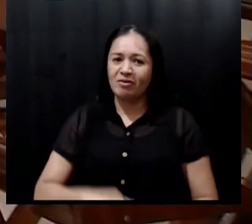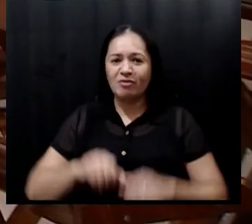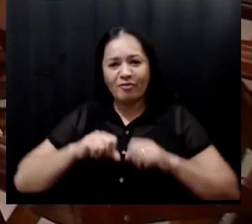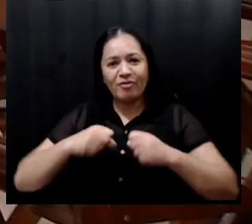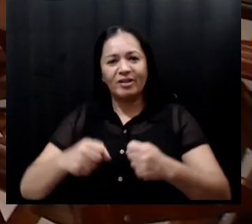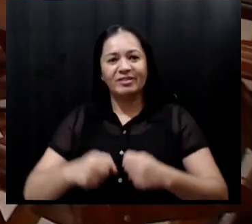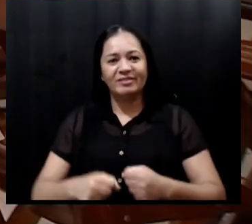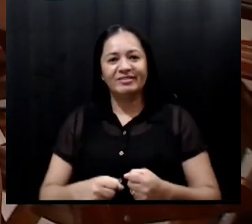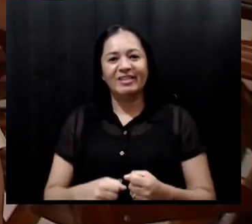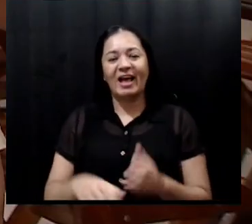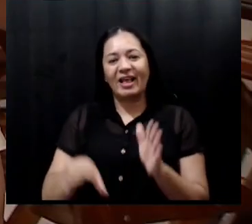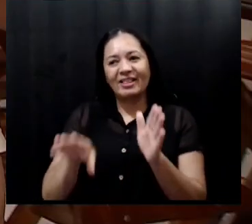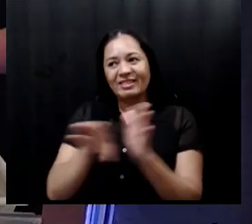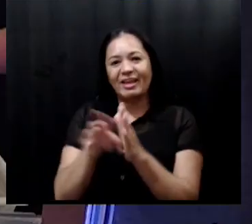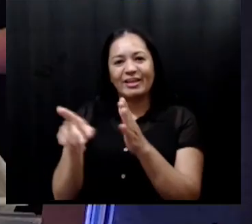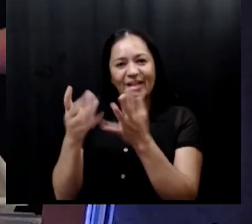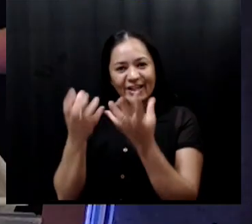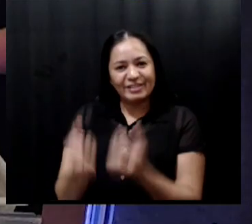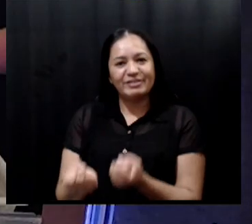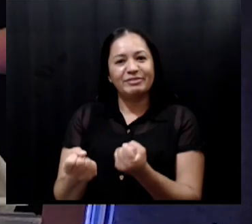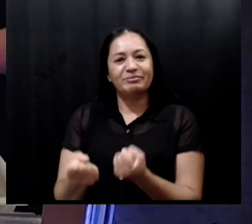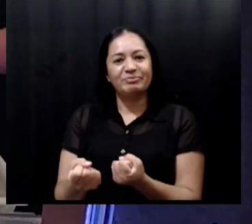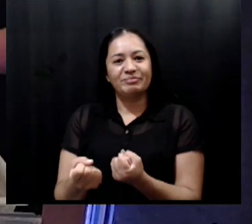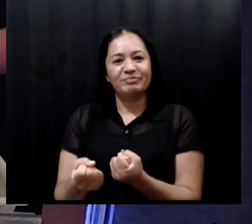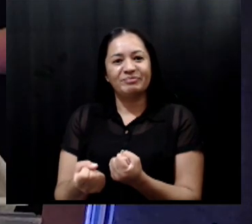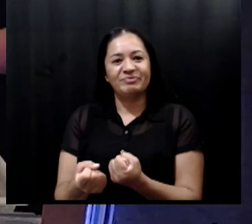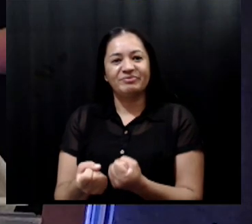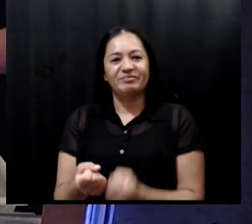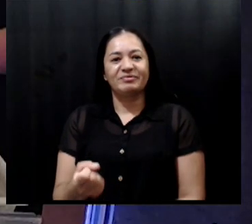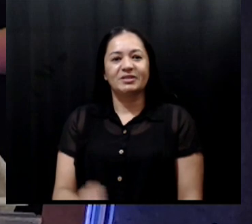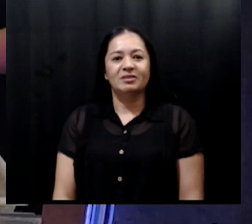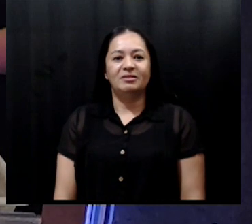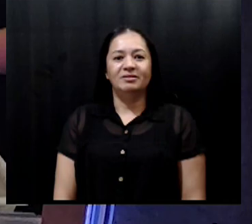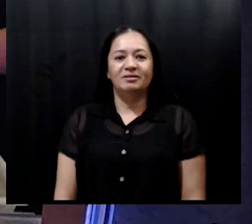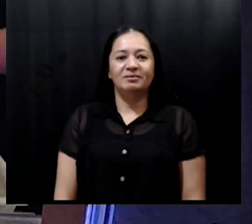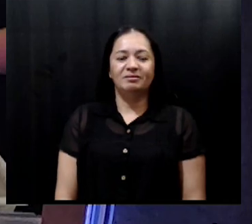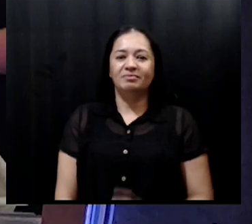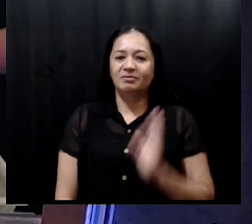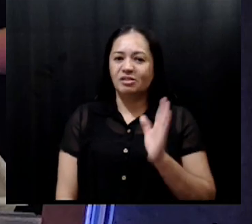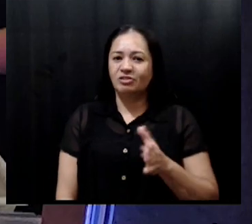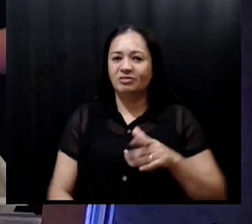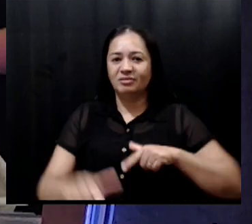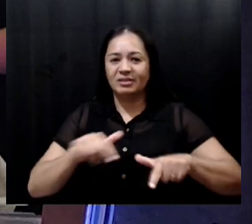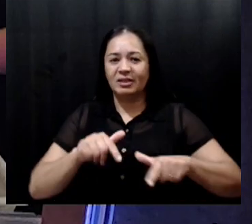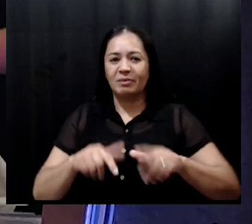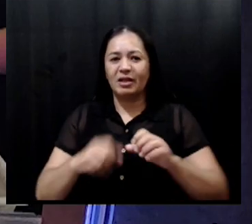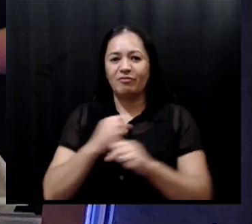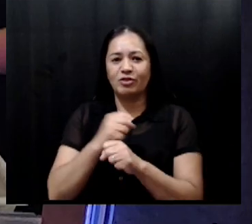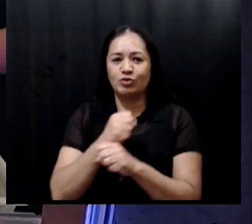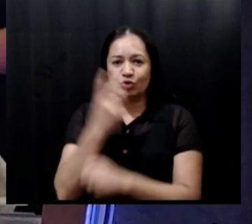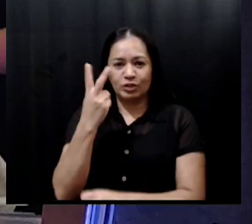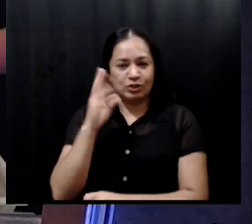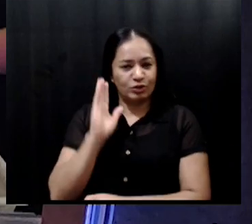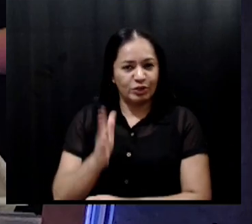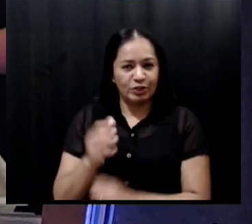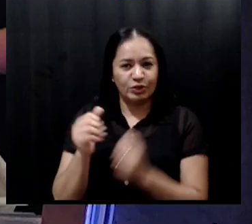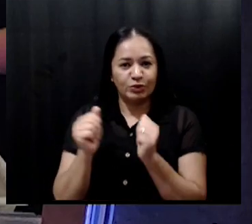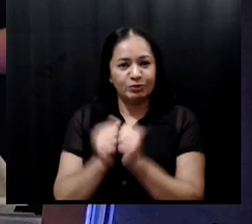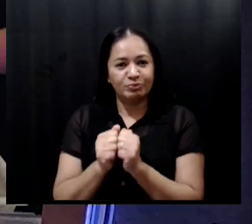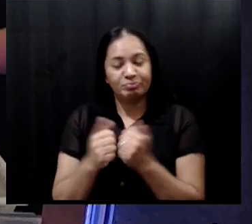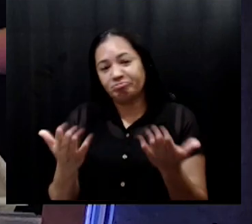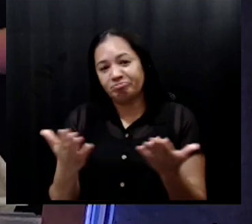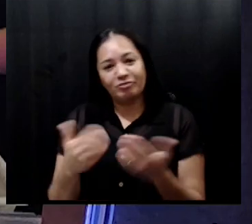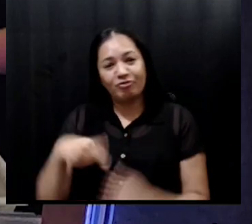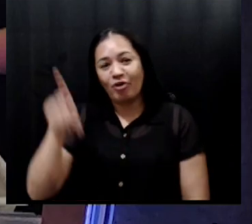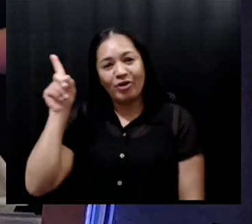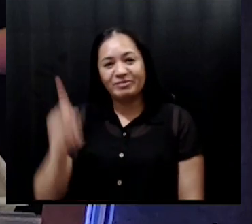eles gostaram da ideia. Eu já estava aqui já fazia uns 2 anos já com eles. E foi. Certo.